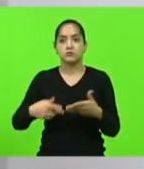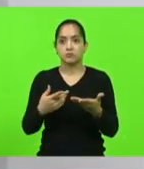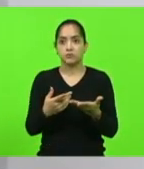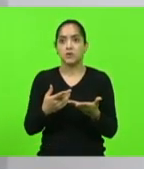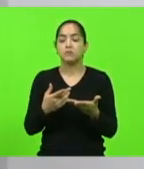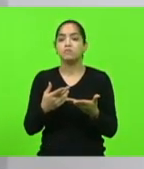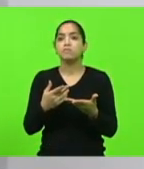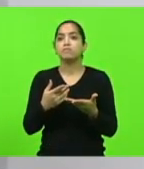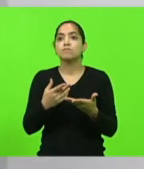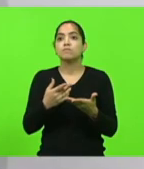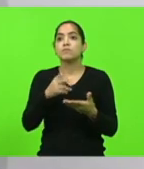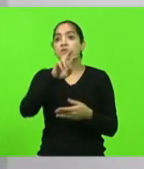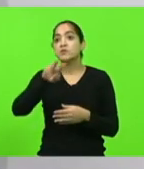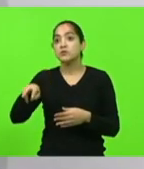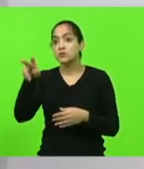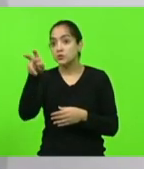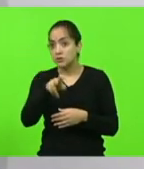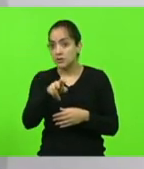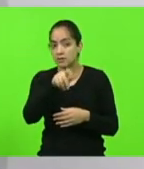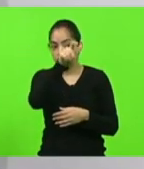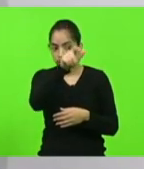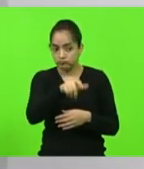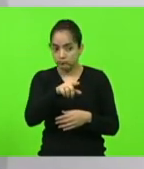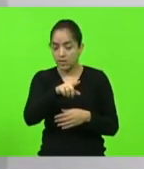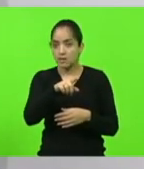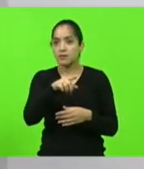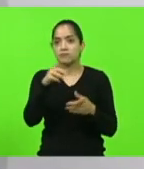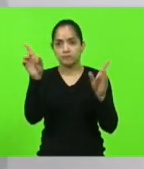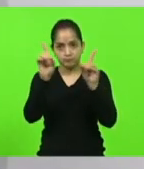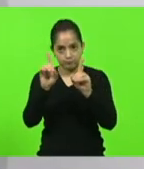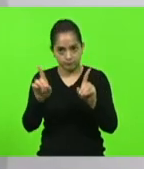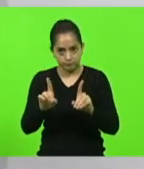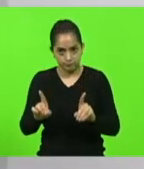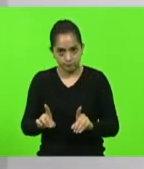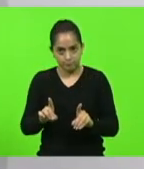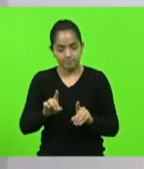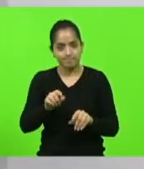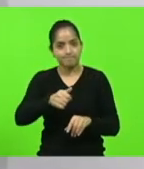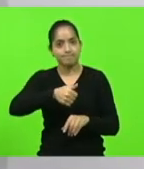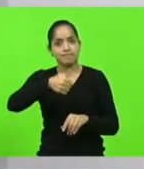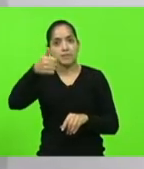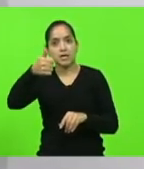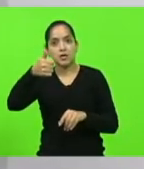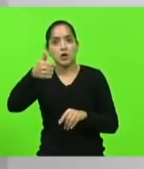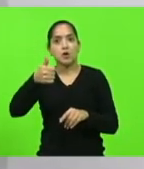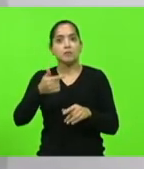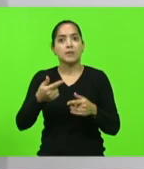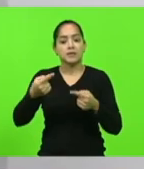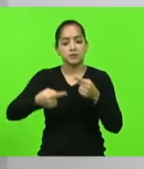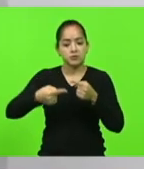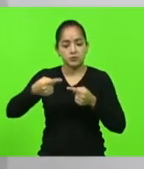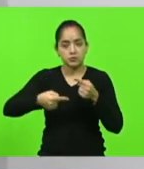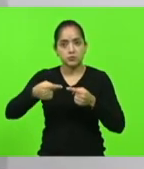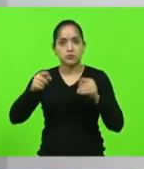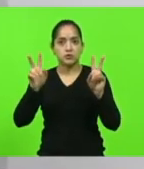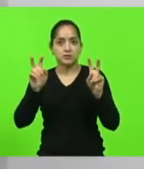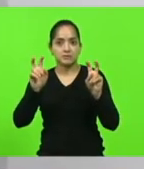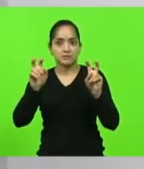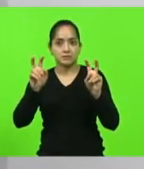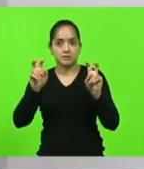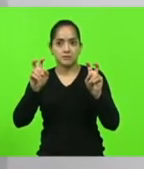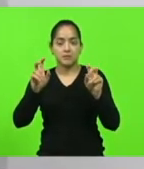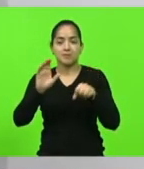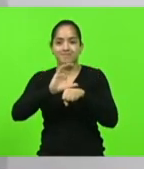Paulo é uma pessoa com deficiência e ninguém melhor para abordar a respeito dos trabalhos desenvolvidos pelo